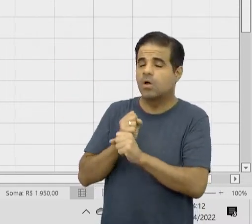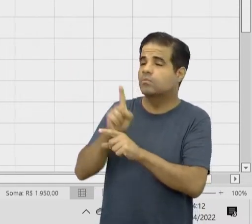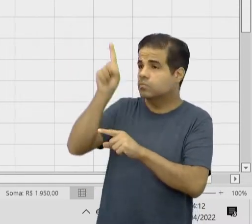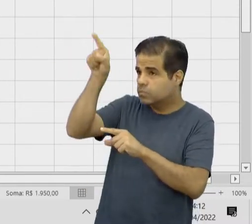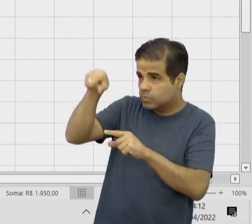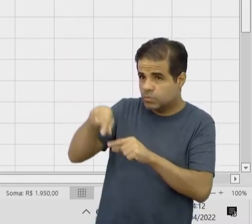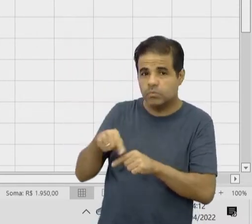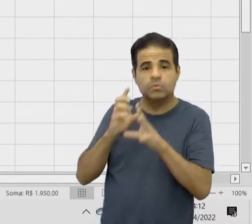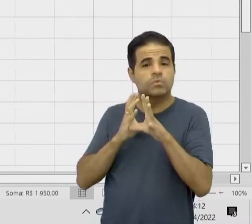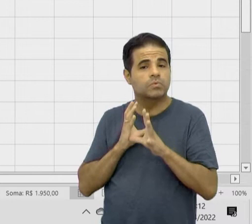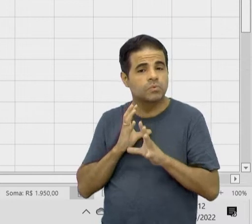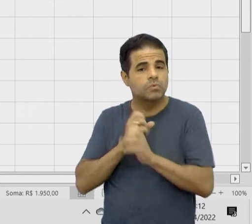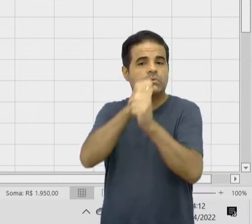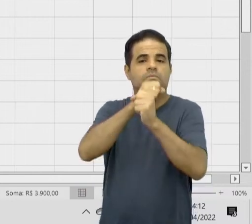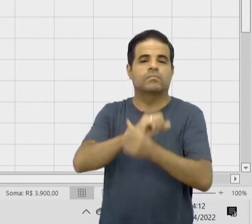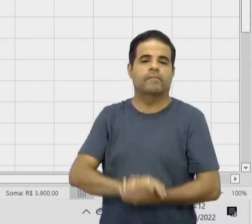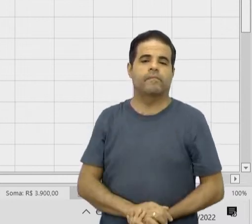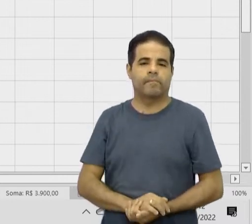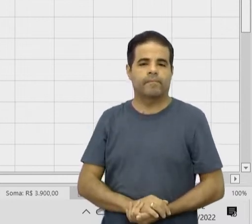somatória.